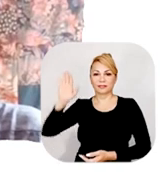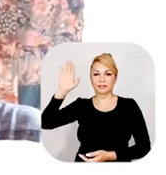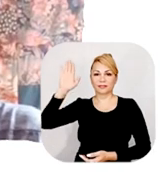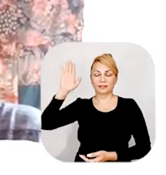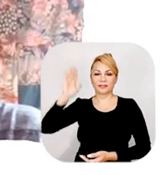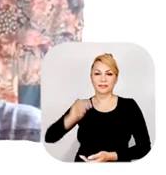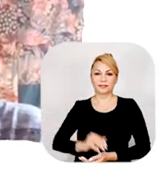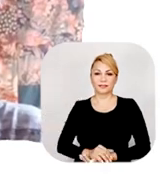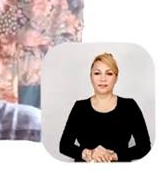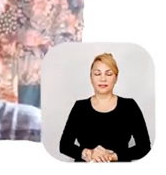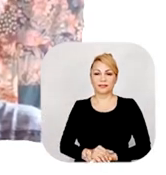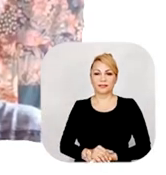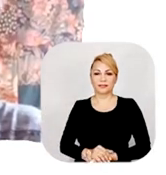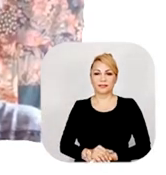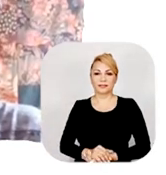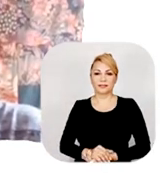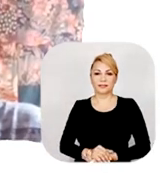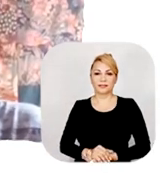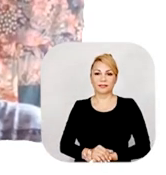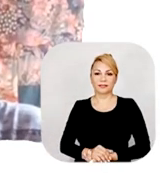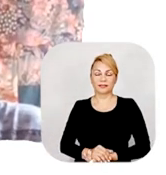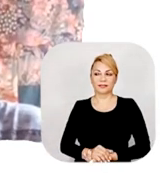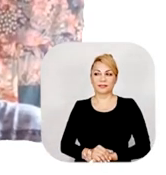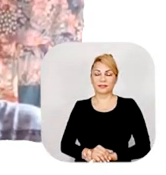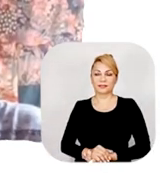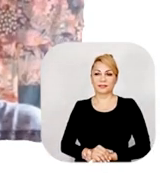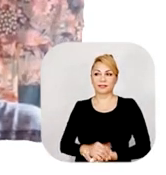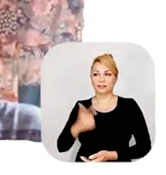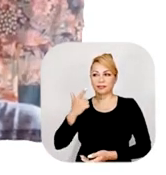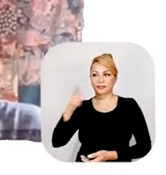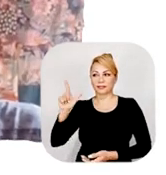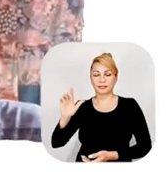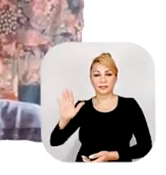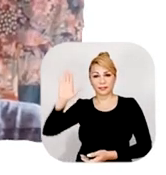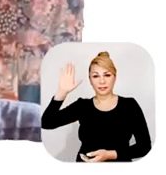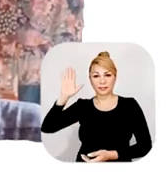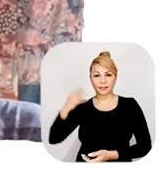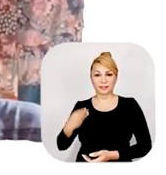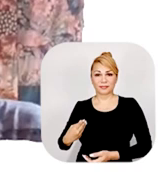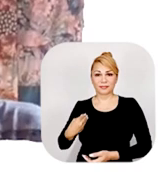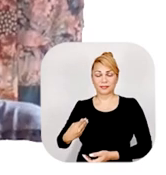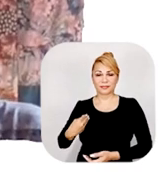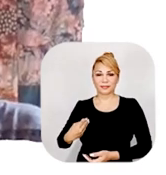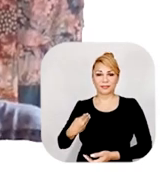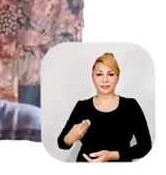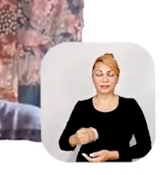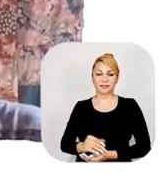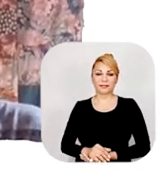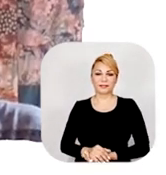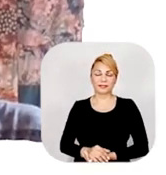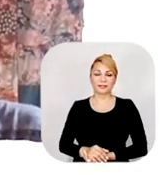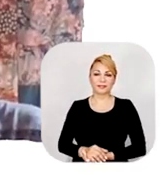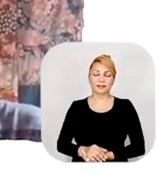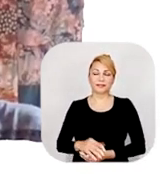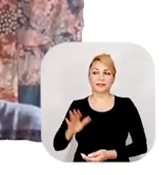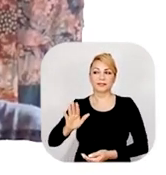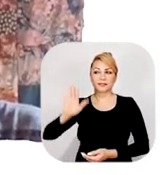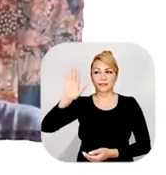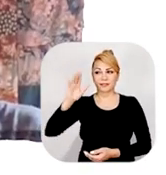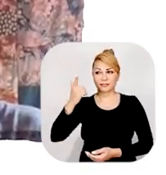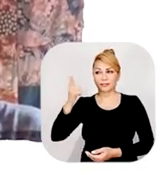Cumaná. Presente. Maramanian Cumaná. Presente.